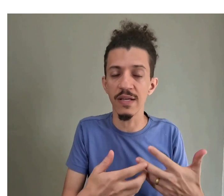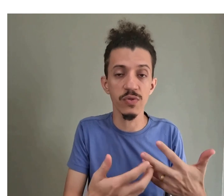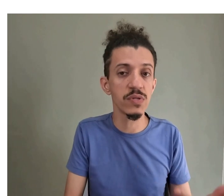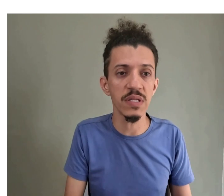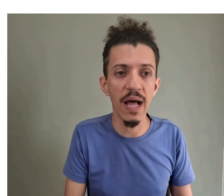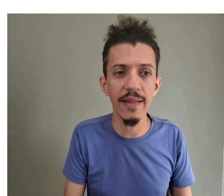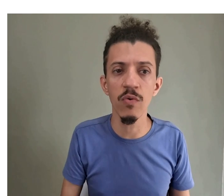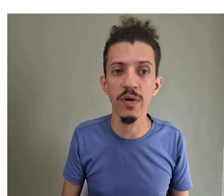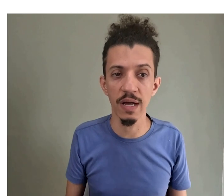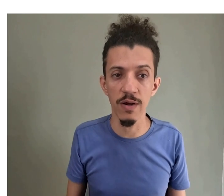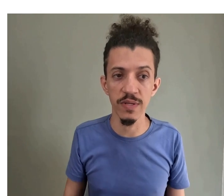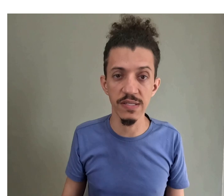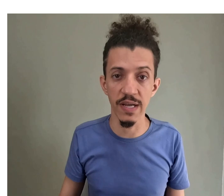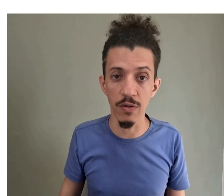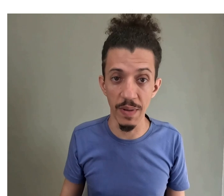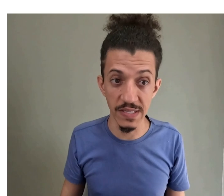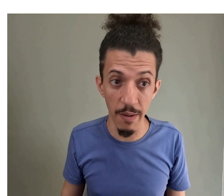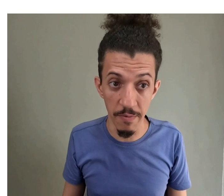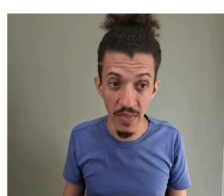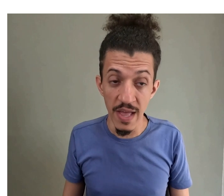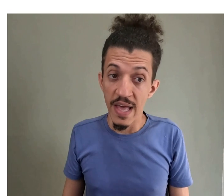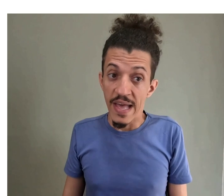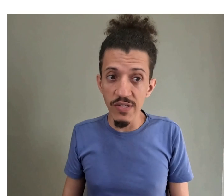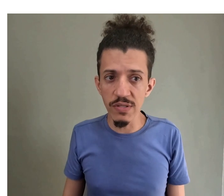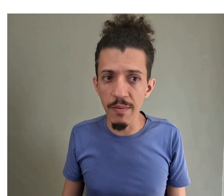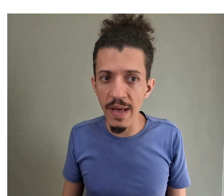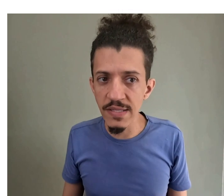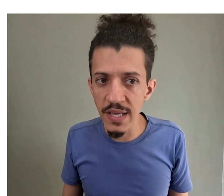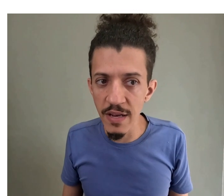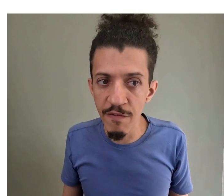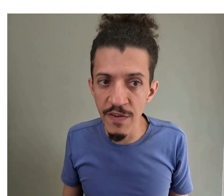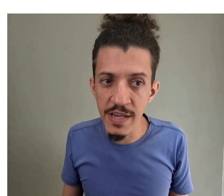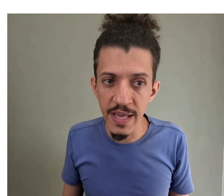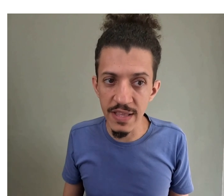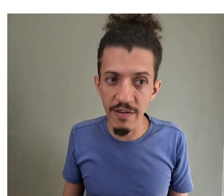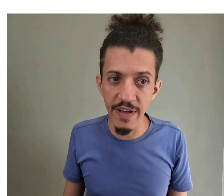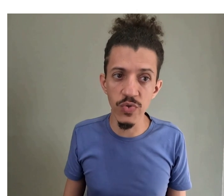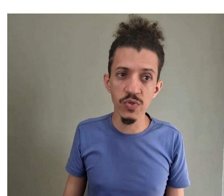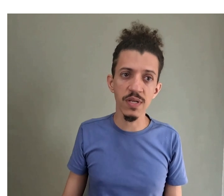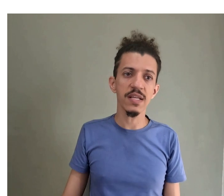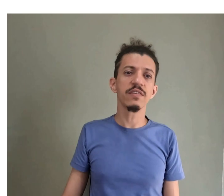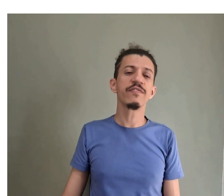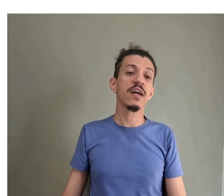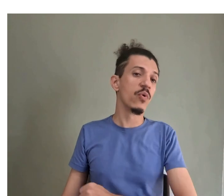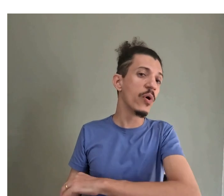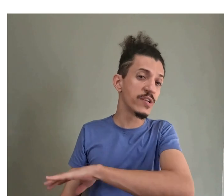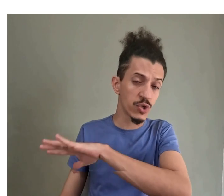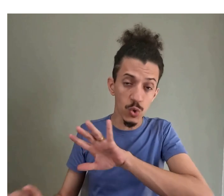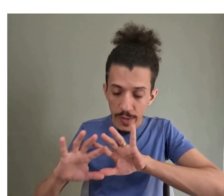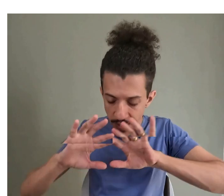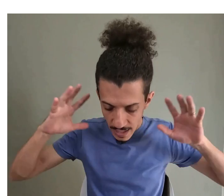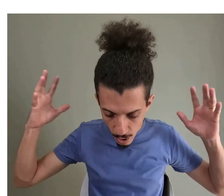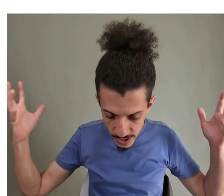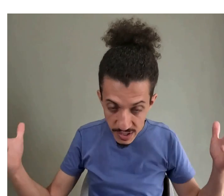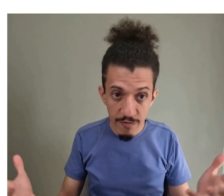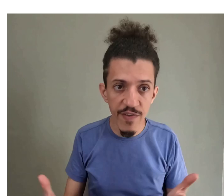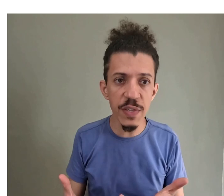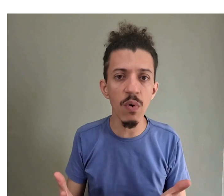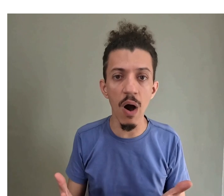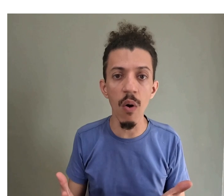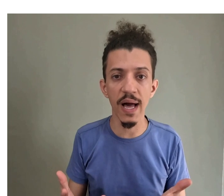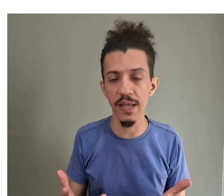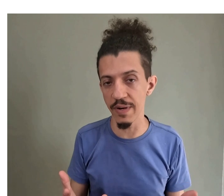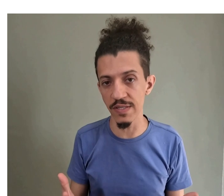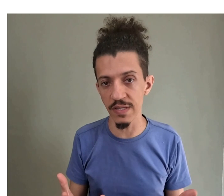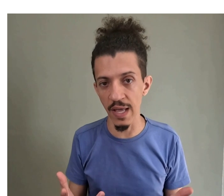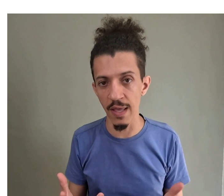amedrontada, assustada com o que está acontecendo, percebe? Isso também significa que através dos classificadores, de toda essa lógica